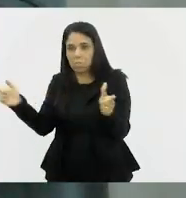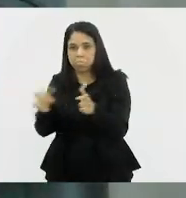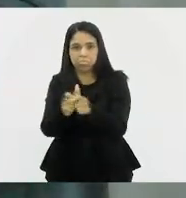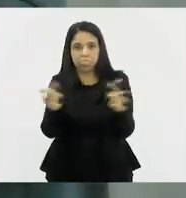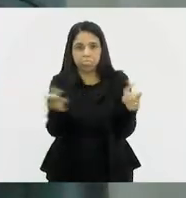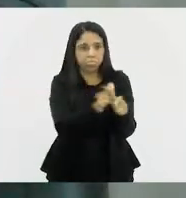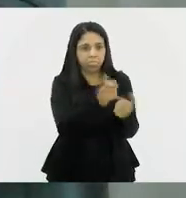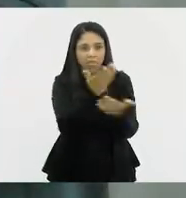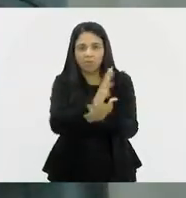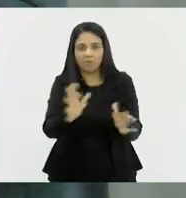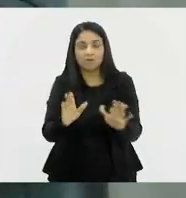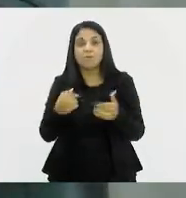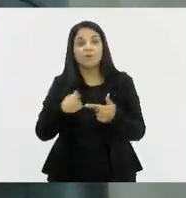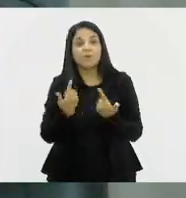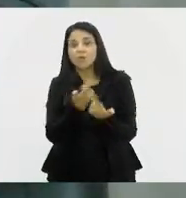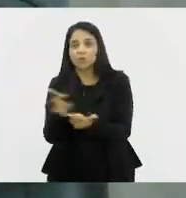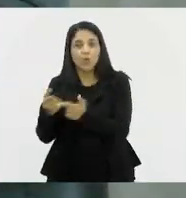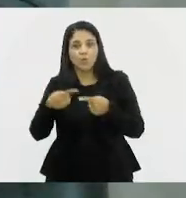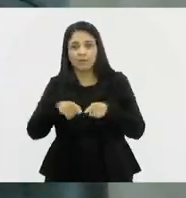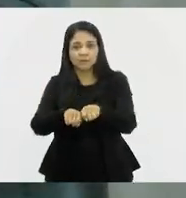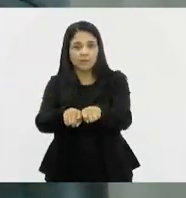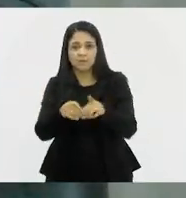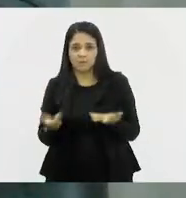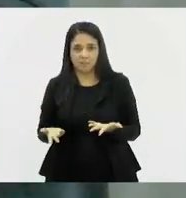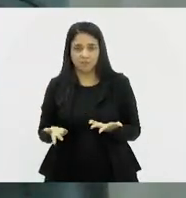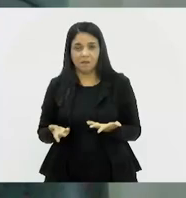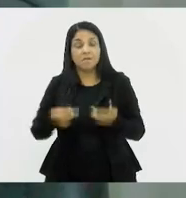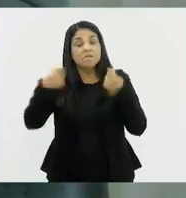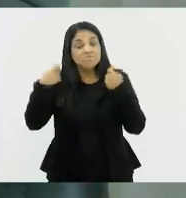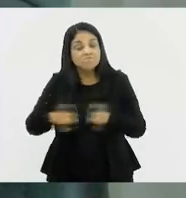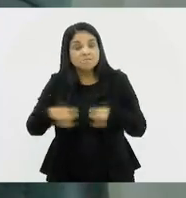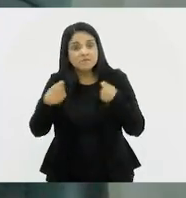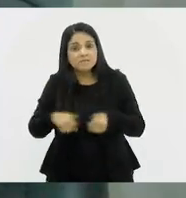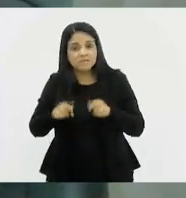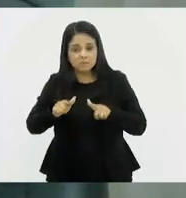parceria, porque não tem continuidade. É preciso que haja,